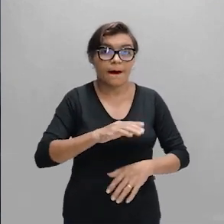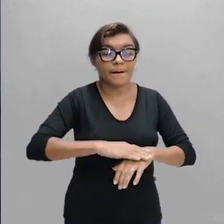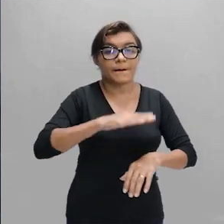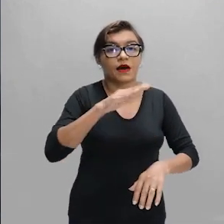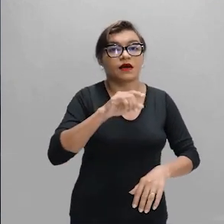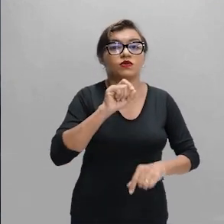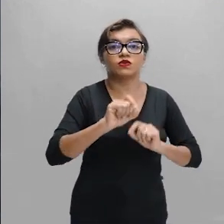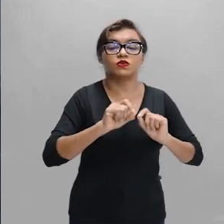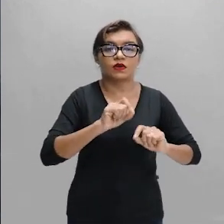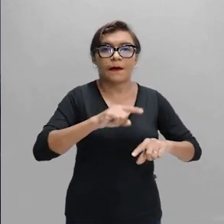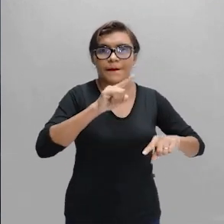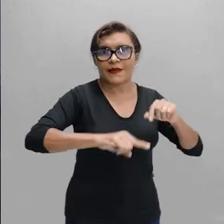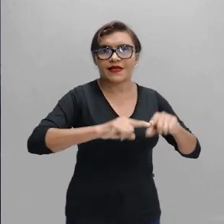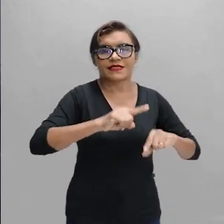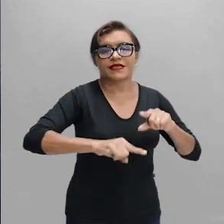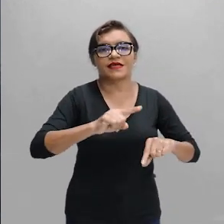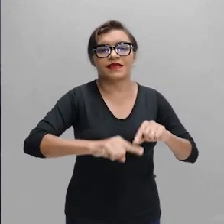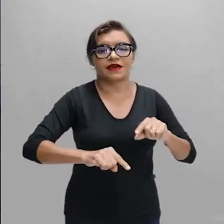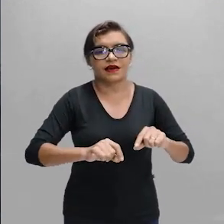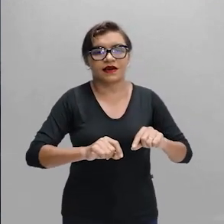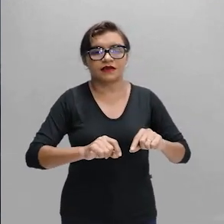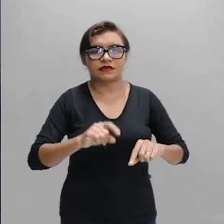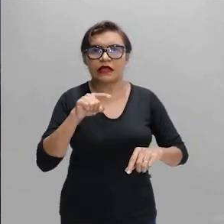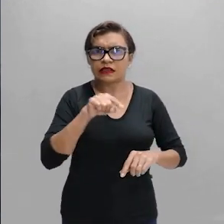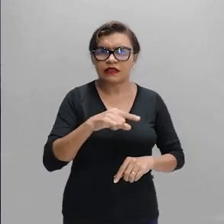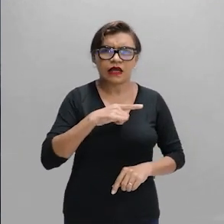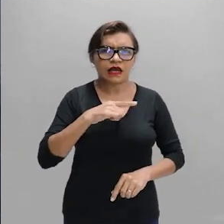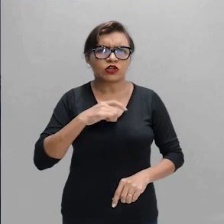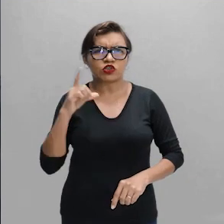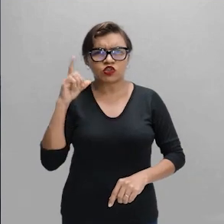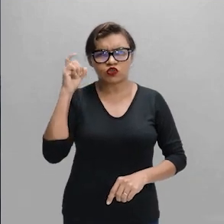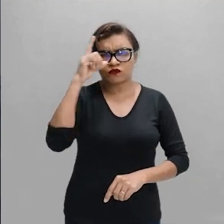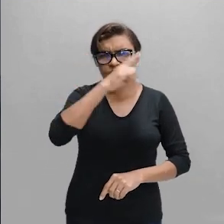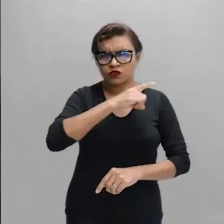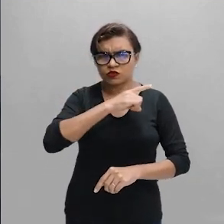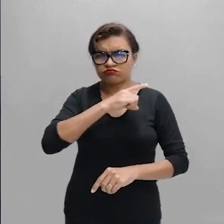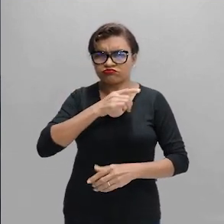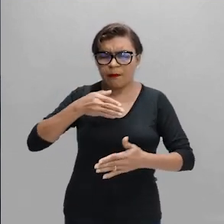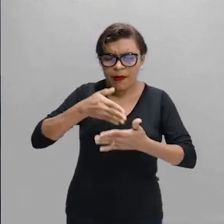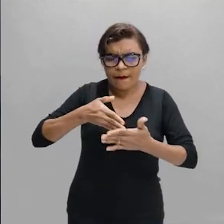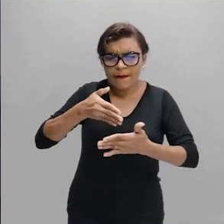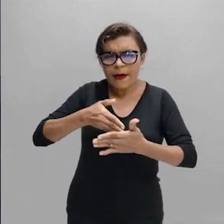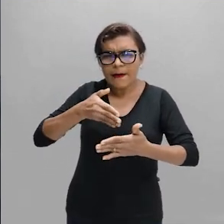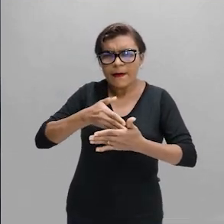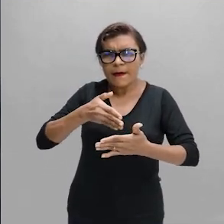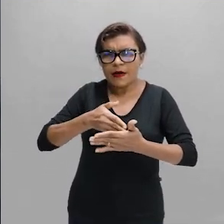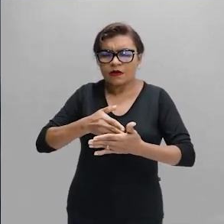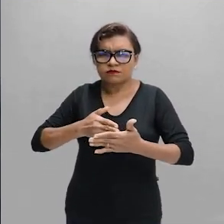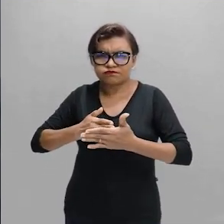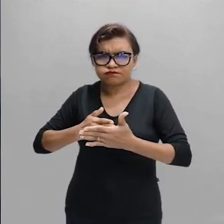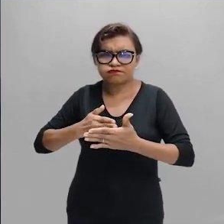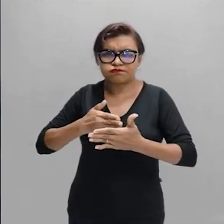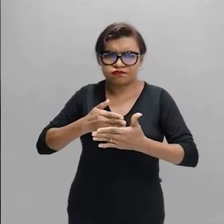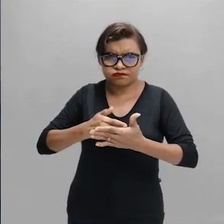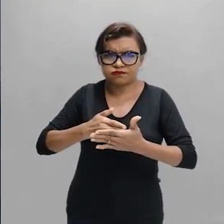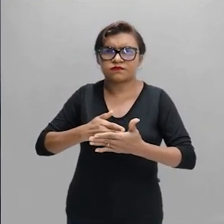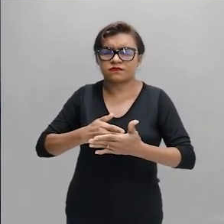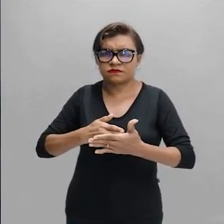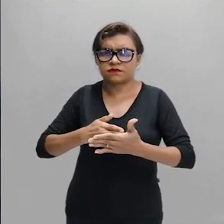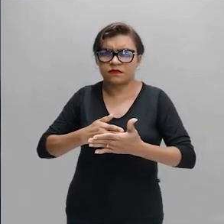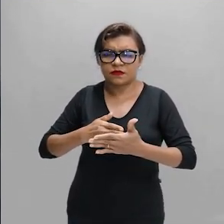resistividade são materiais que dificultam a passagem da corrente elétrica. E aqueles que